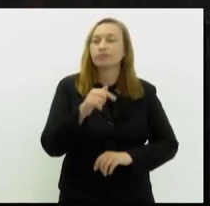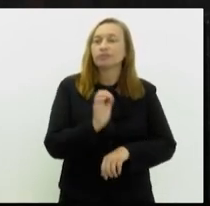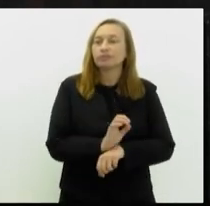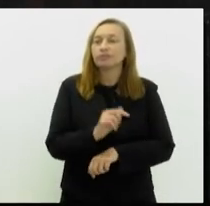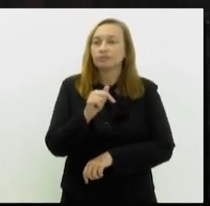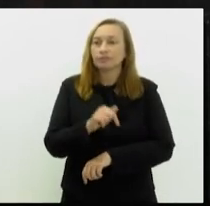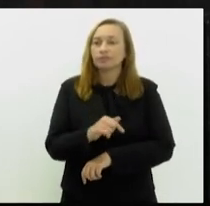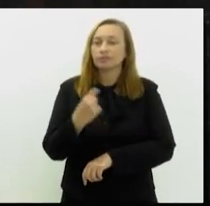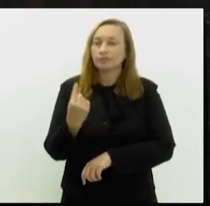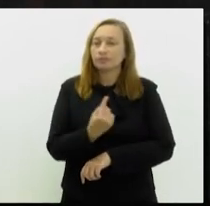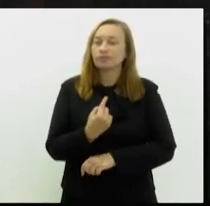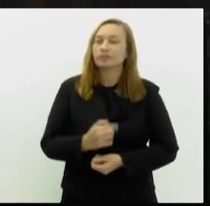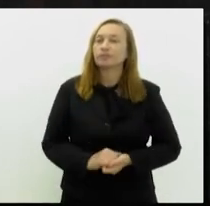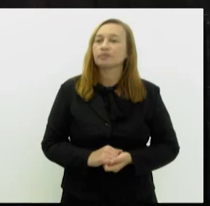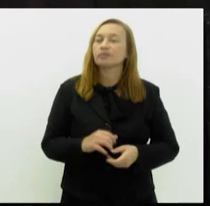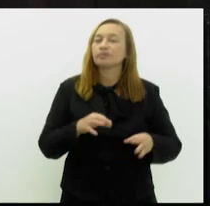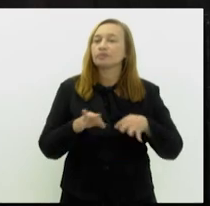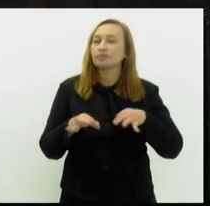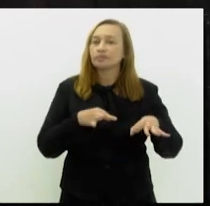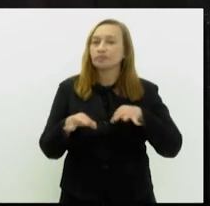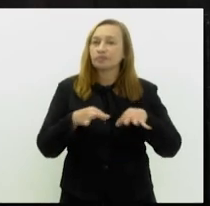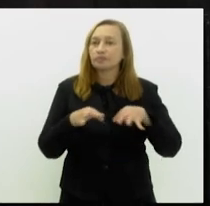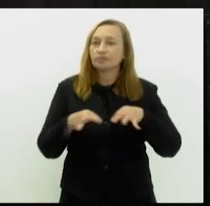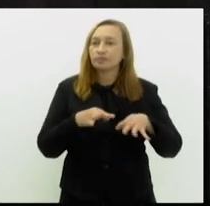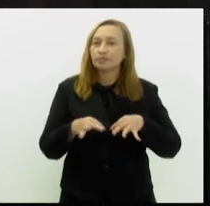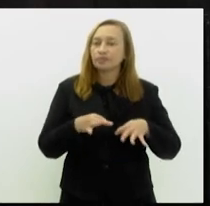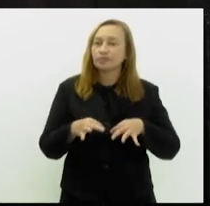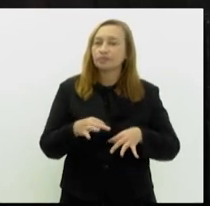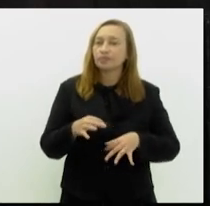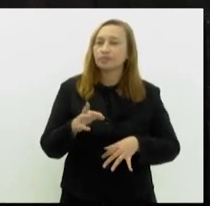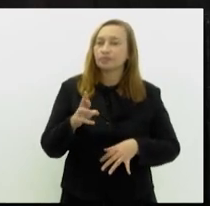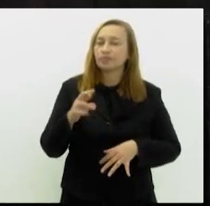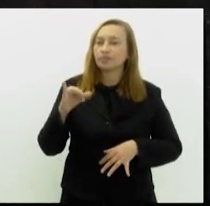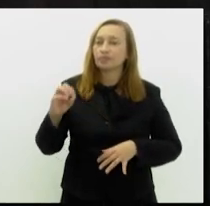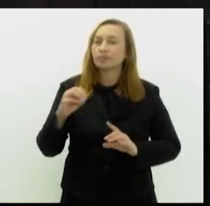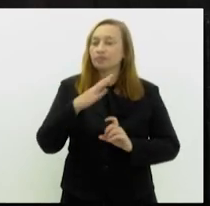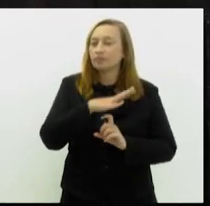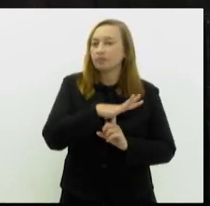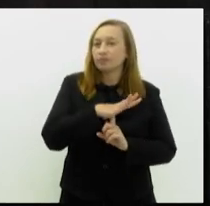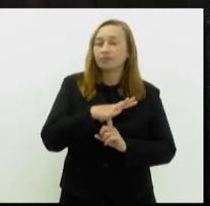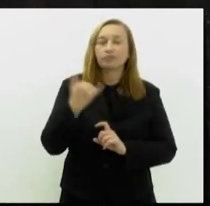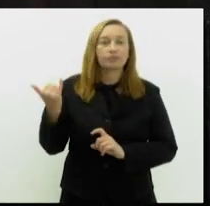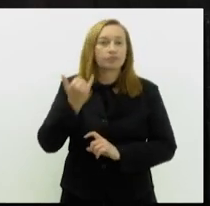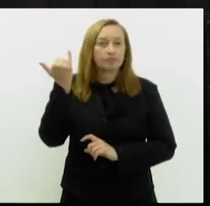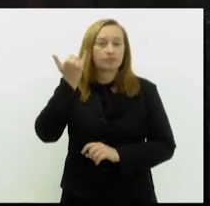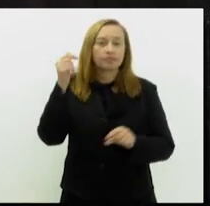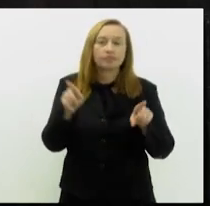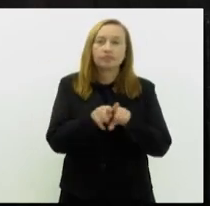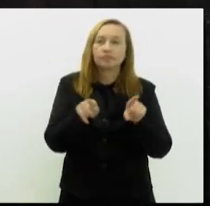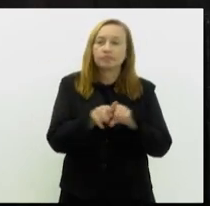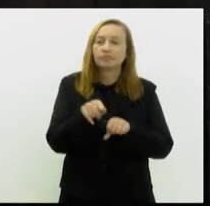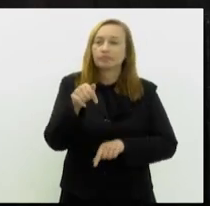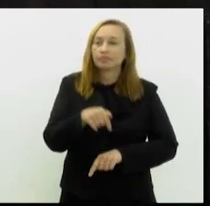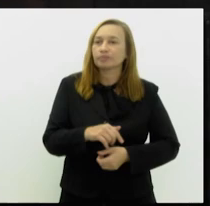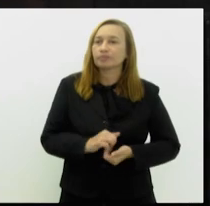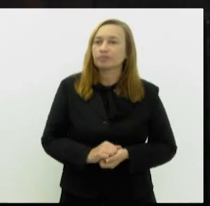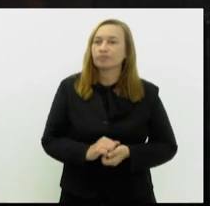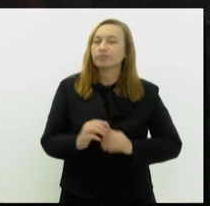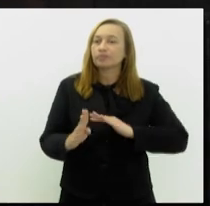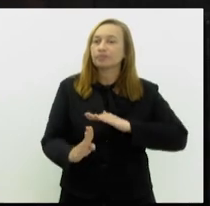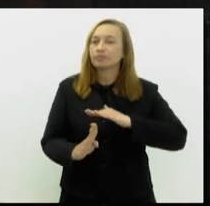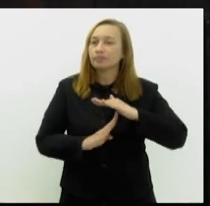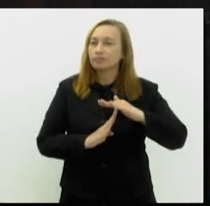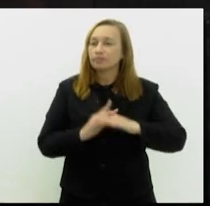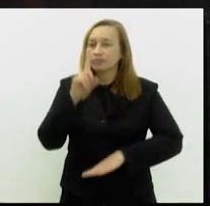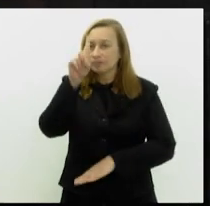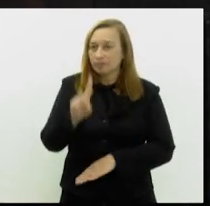Estado, e que também organiza a Rio Refugia, uma feira importante também aqui, que migrar é